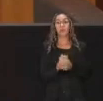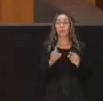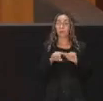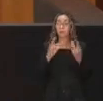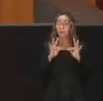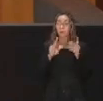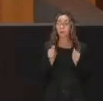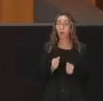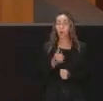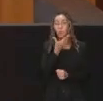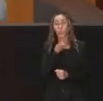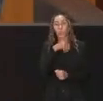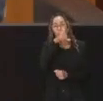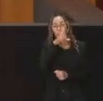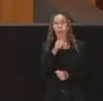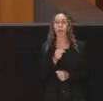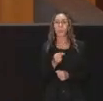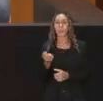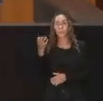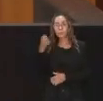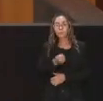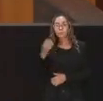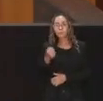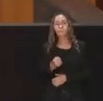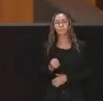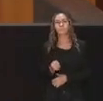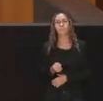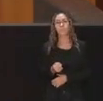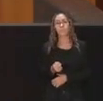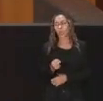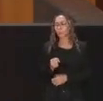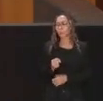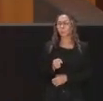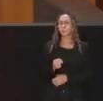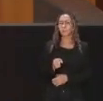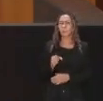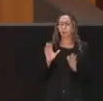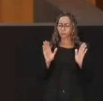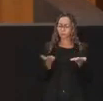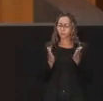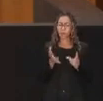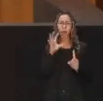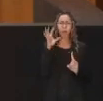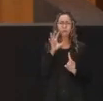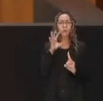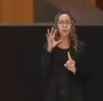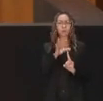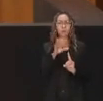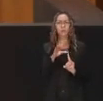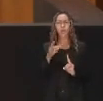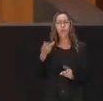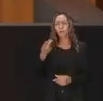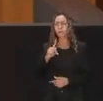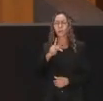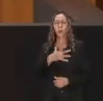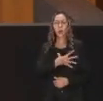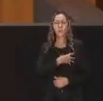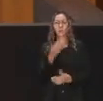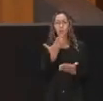todos os pais que é produtor, eu aconselho vocês, incentivo vossos filhos a estudar e ter uma profissão